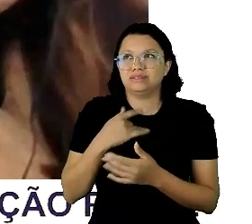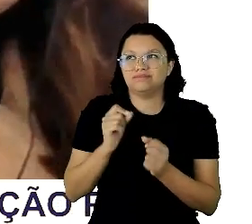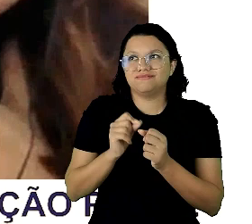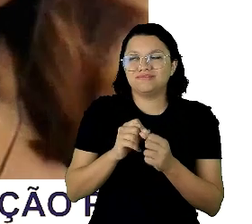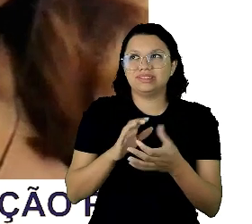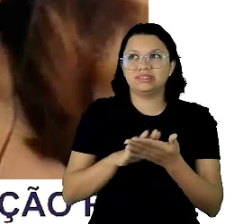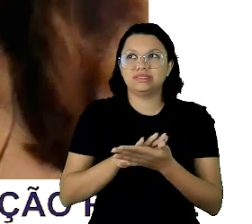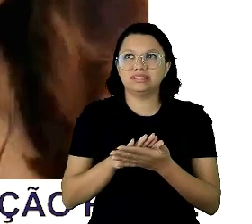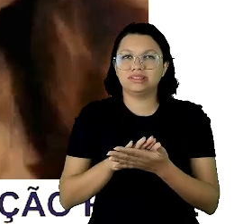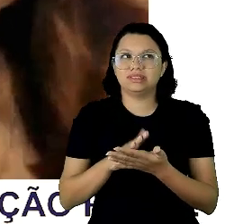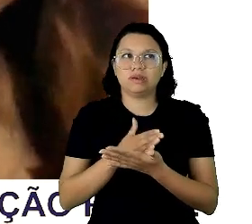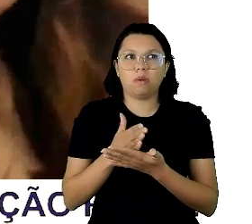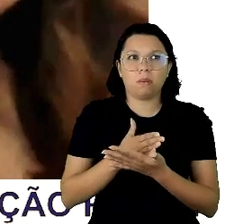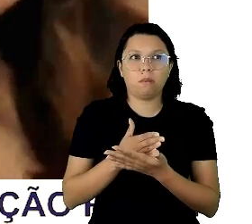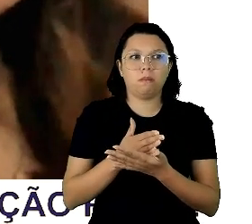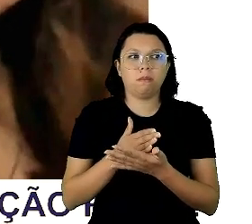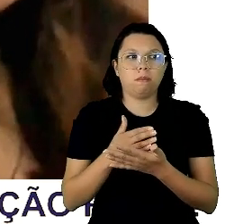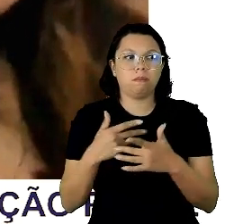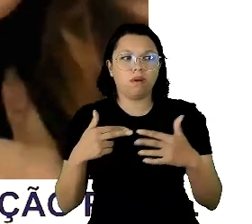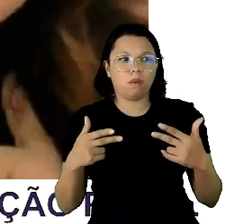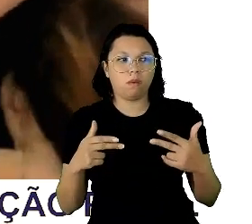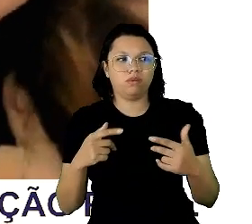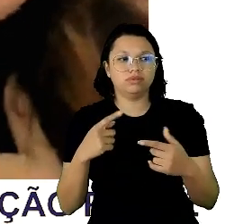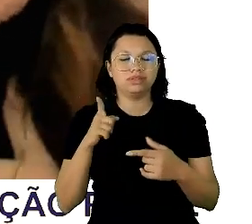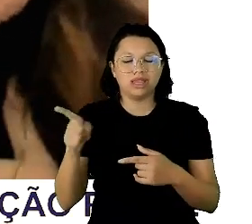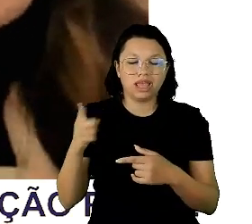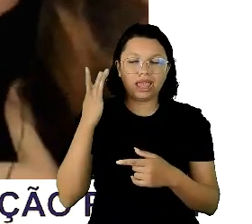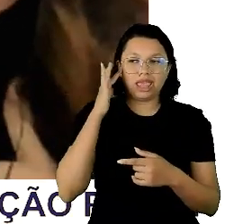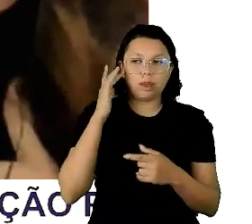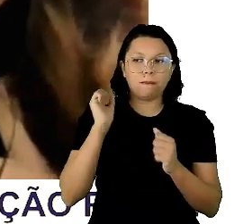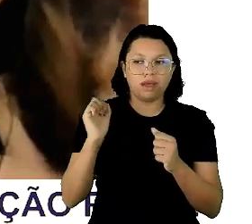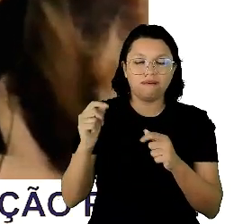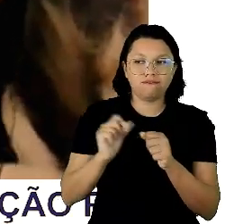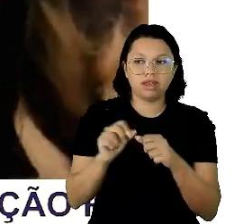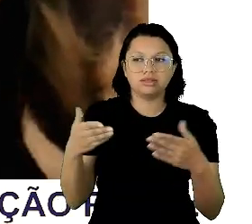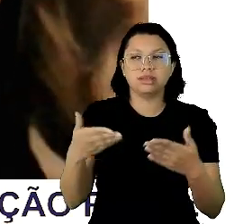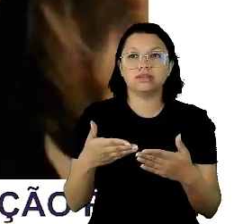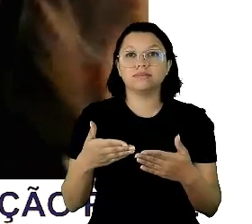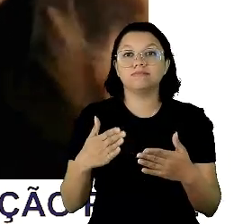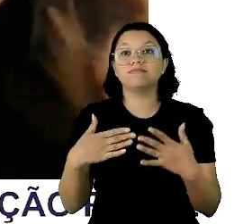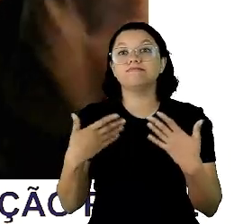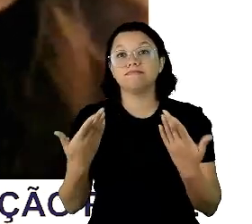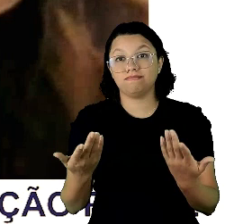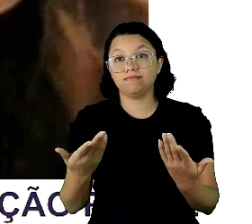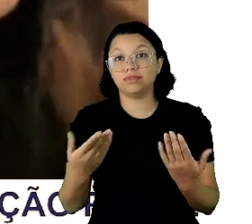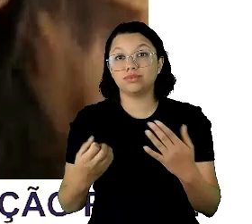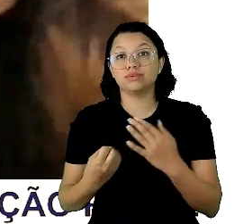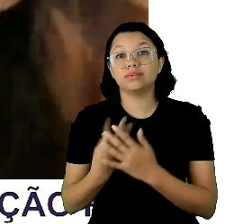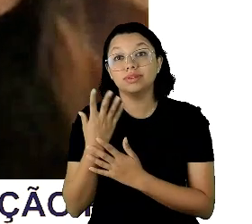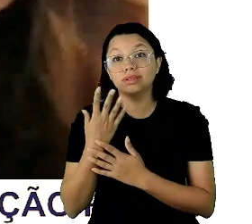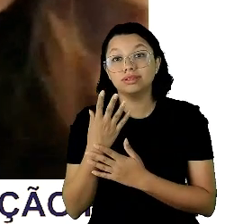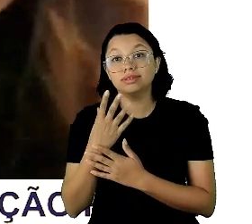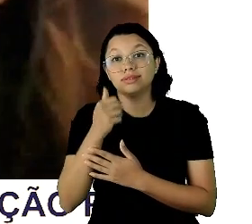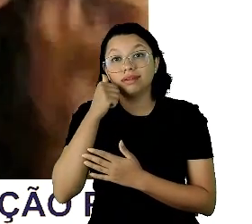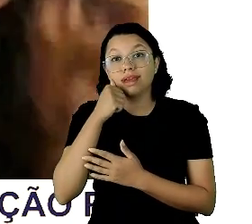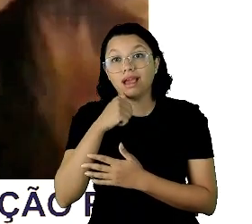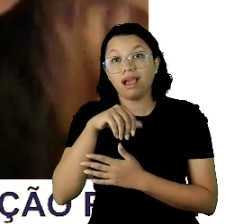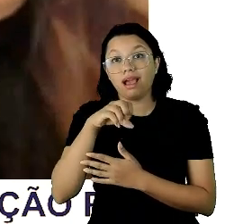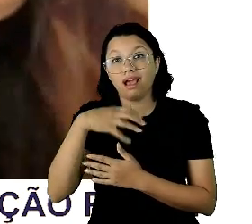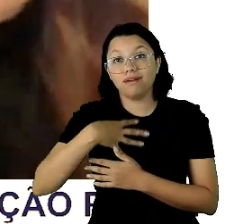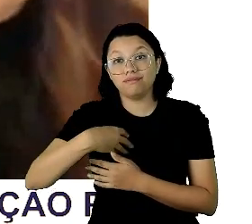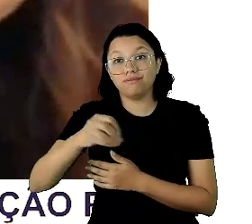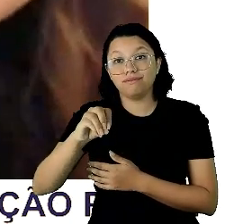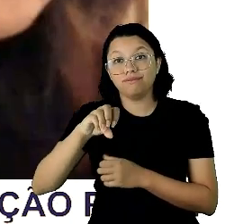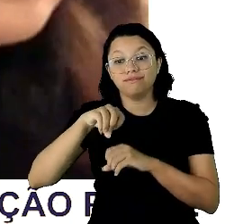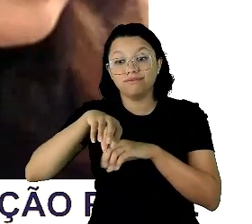que ele tivesse achado que ele poderia fazer isso. É isso que faz criar filha boazinha. É esse tipo de pensamento que